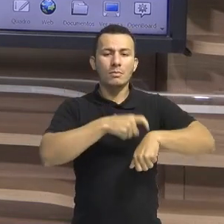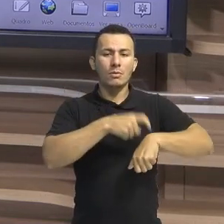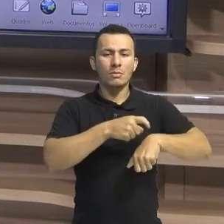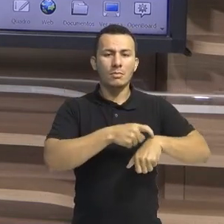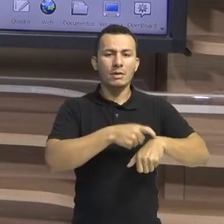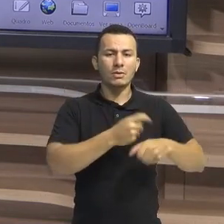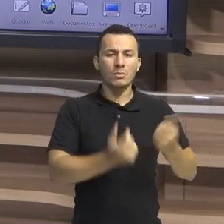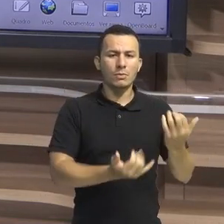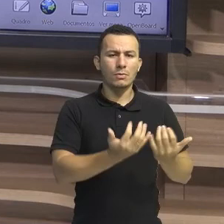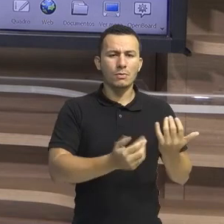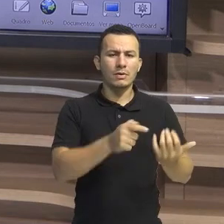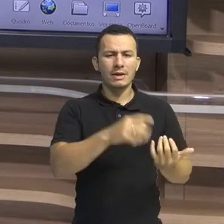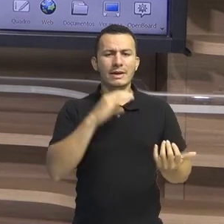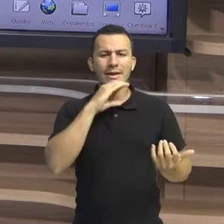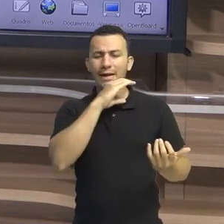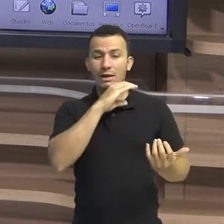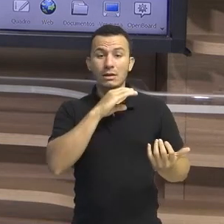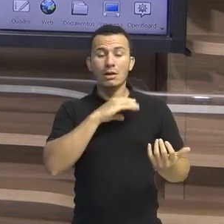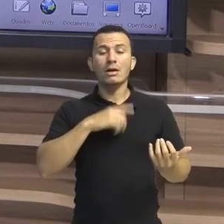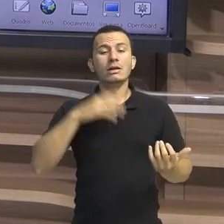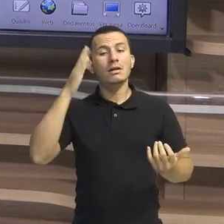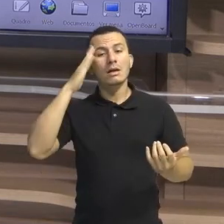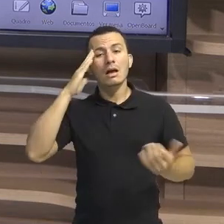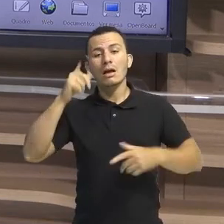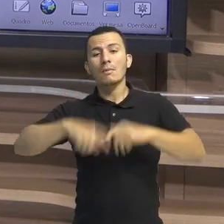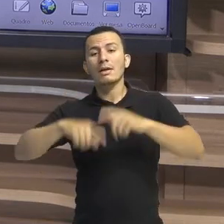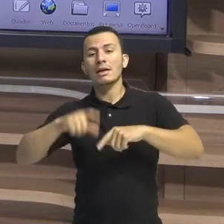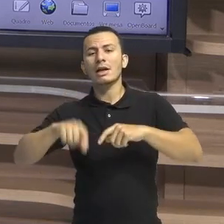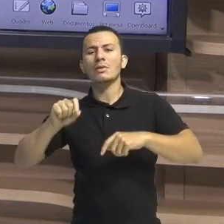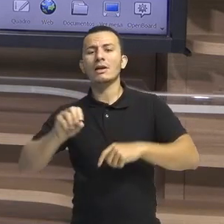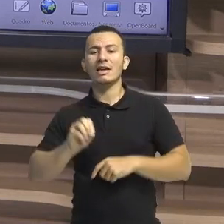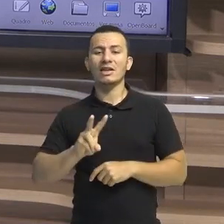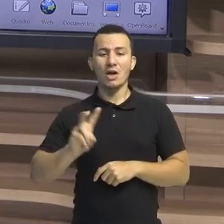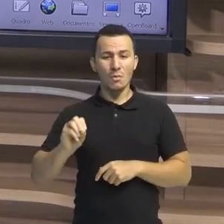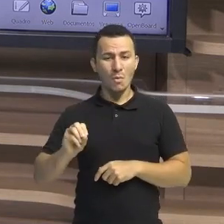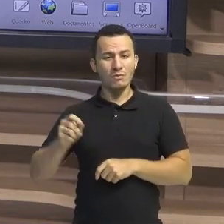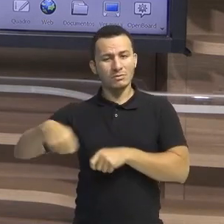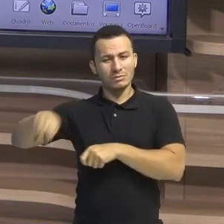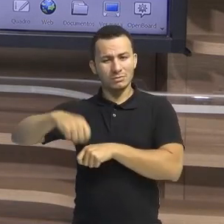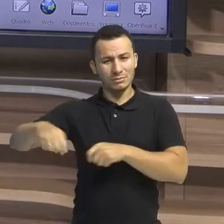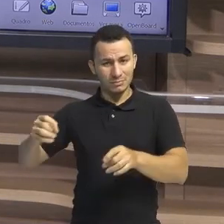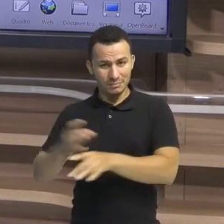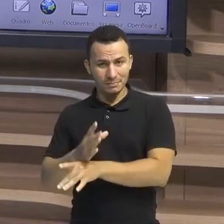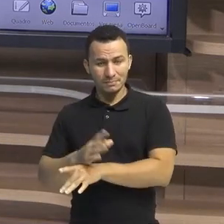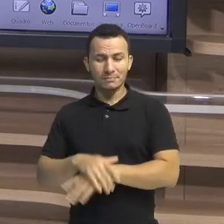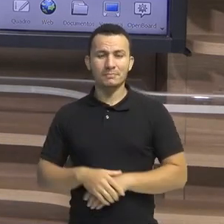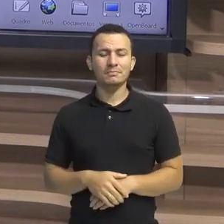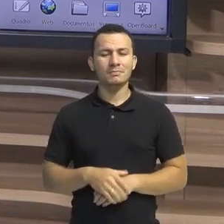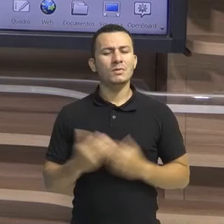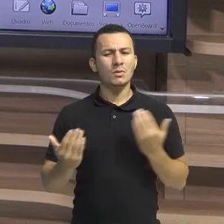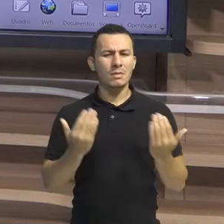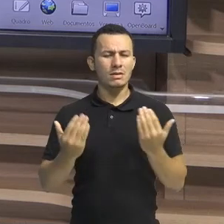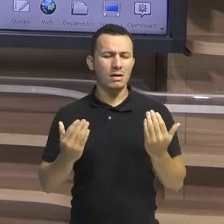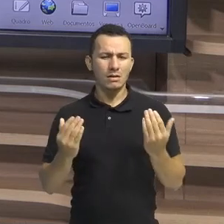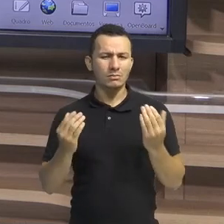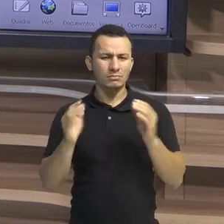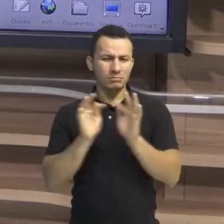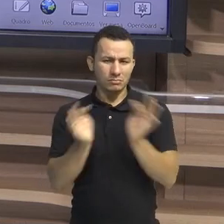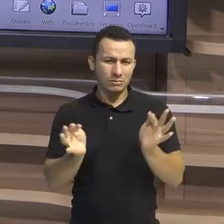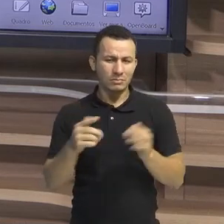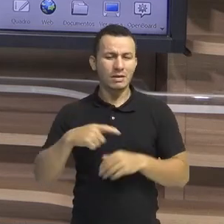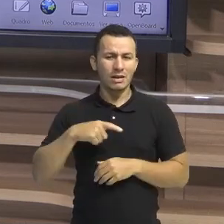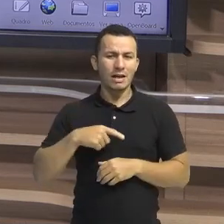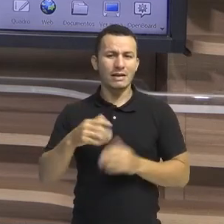que a frigideira se aqueceu. Estava falando do produto. Quem era o produto? O ovo frito. Uma analogia simples, acontece muito